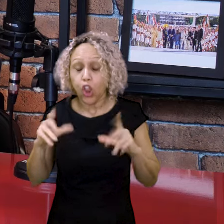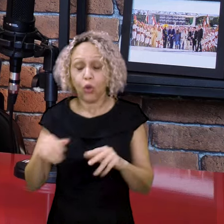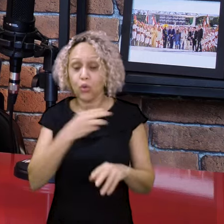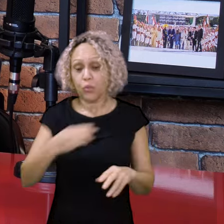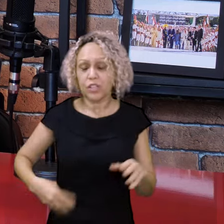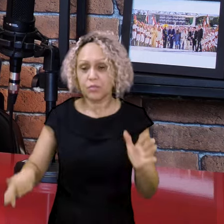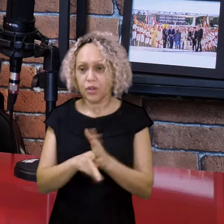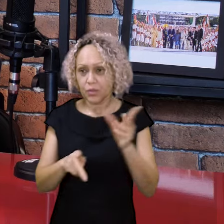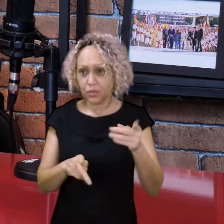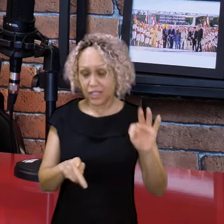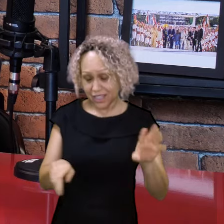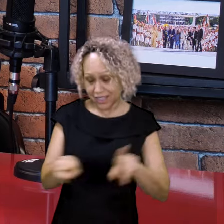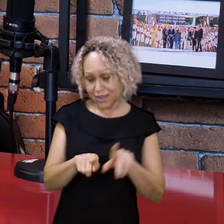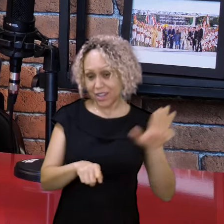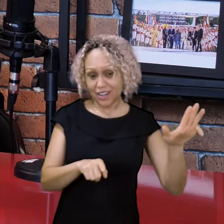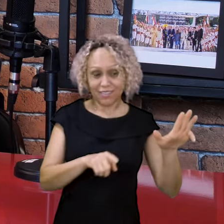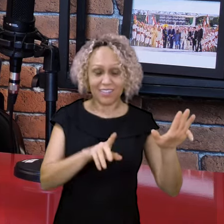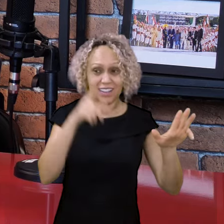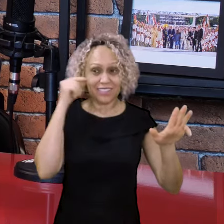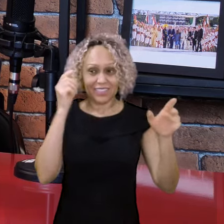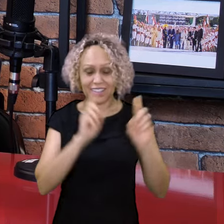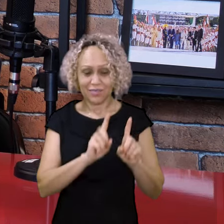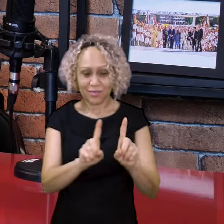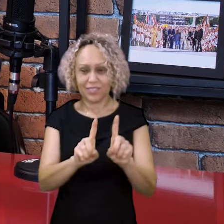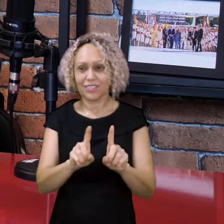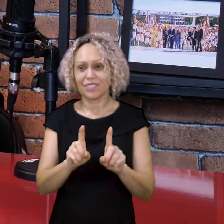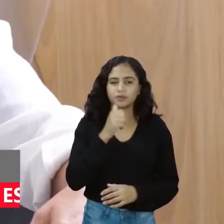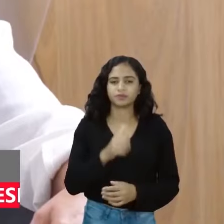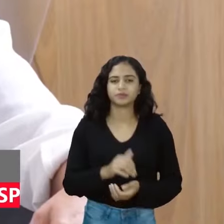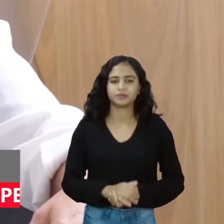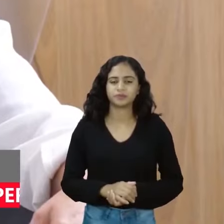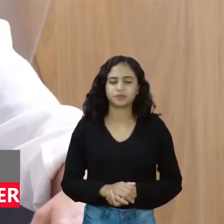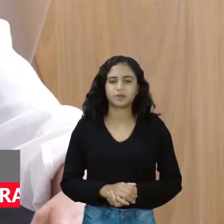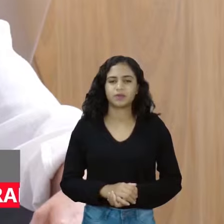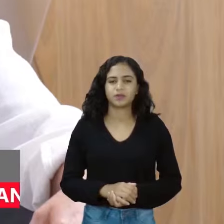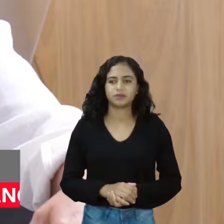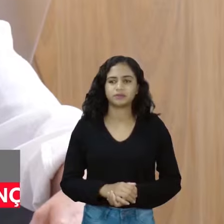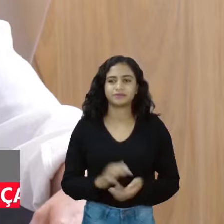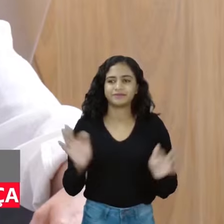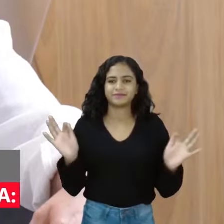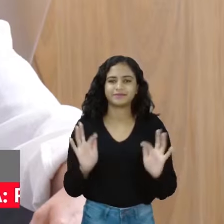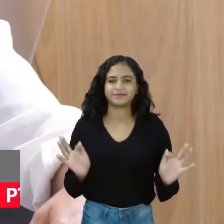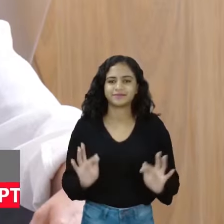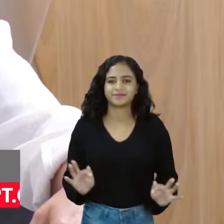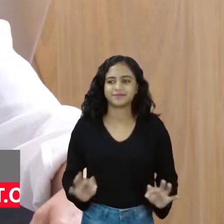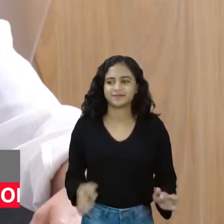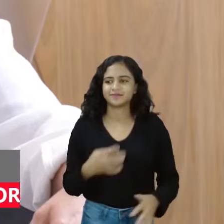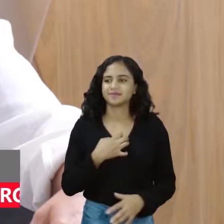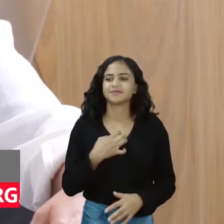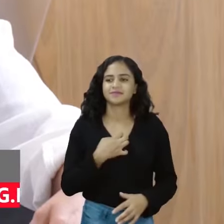das presenças ilustres do presidente Lula e da primeira-dama Janja. E a gente está muito feliz,